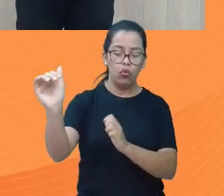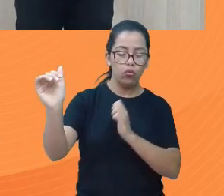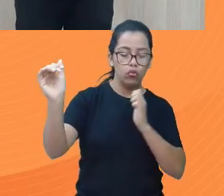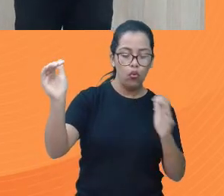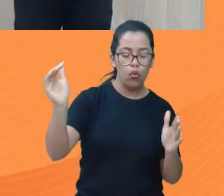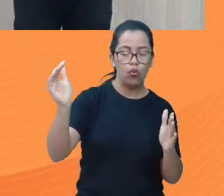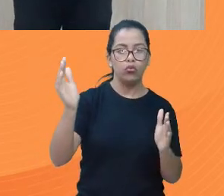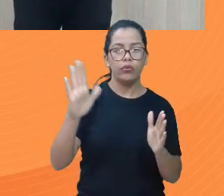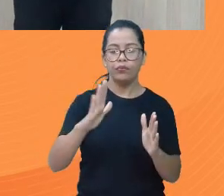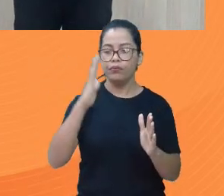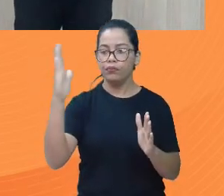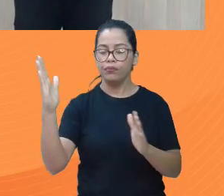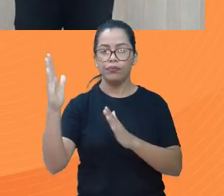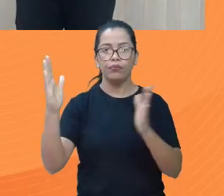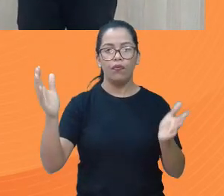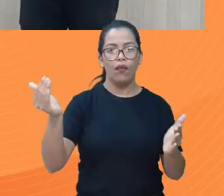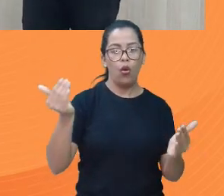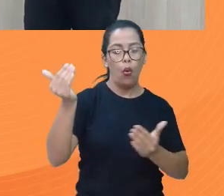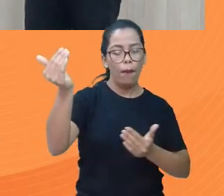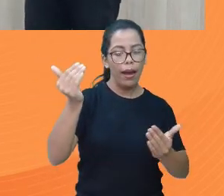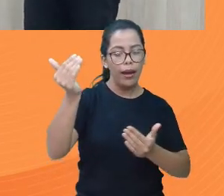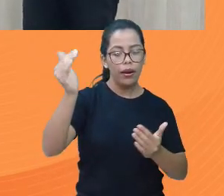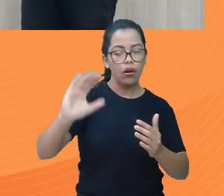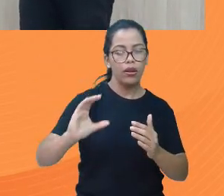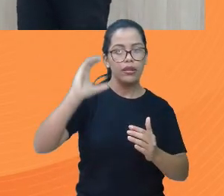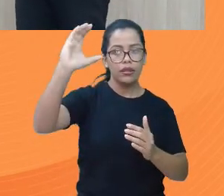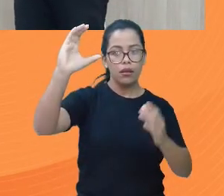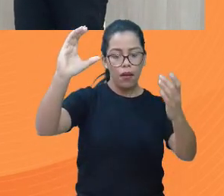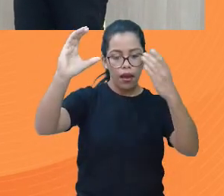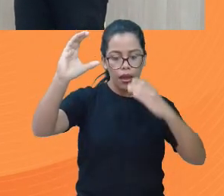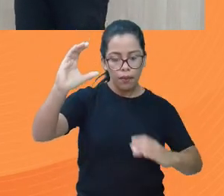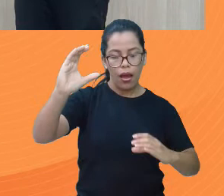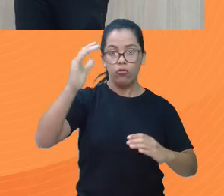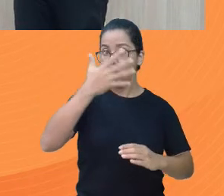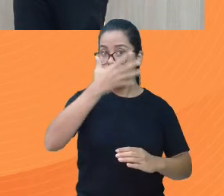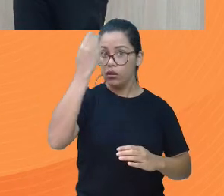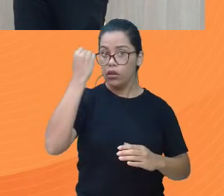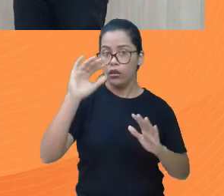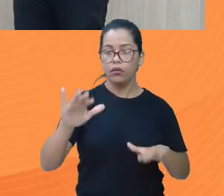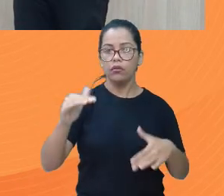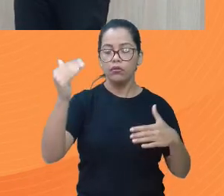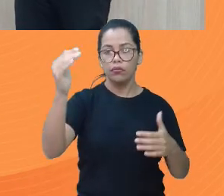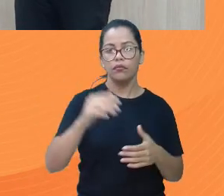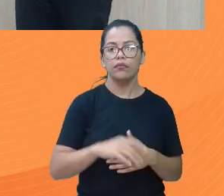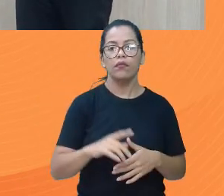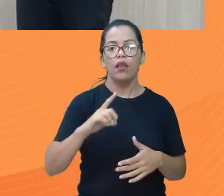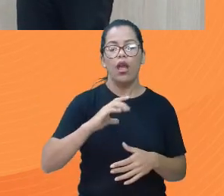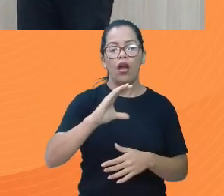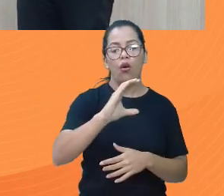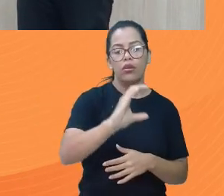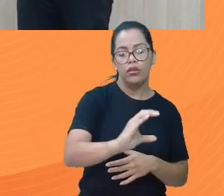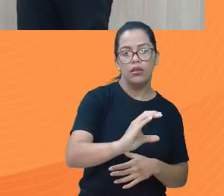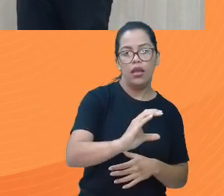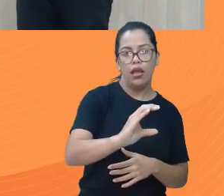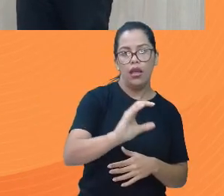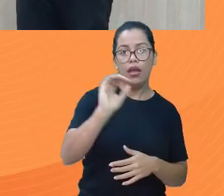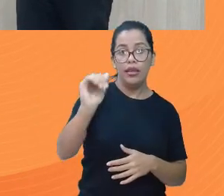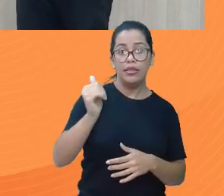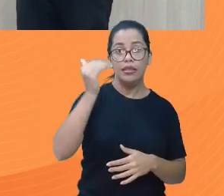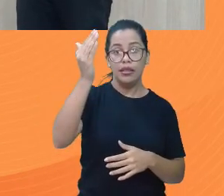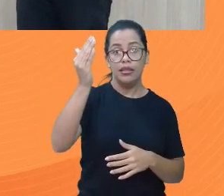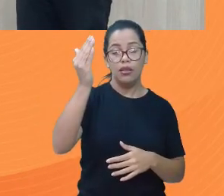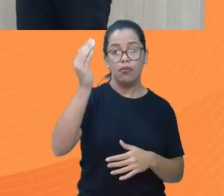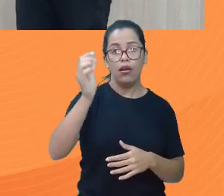comparando os ângulos de cima com os ângulos de baixo, tá bom? Não esquece. Então, eu tenho aí, ó, o ângulo C, que está lá em cima, do lado